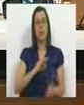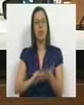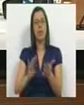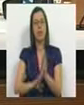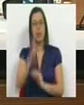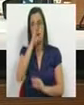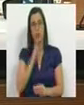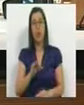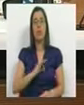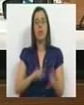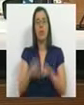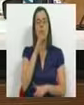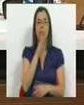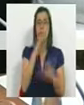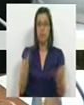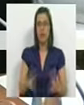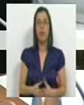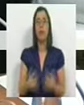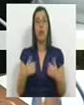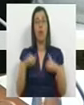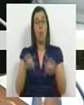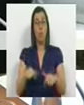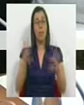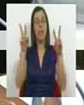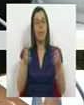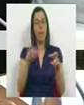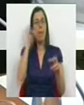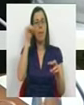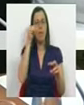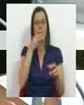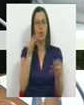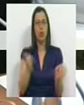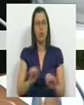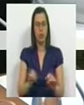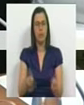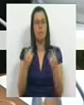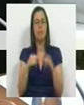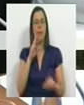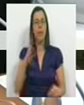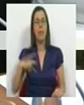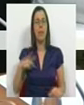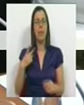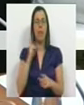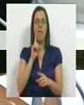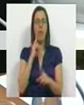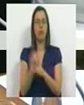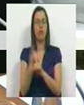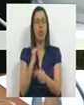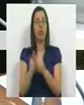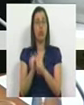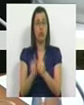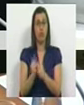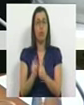Sr. Secretário de Estado, senhoras e senhores deputados. Eu trago aqui hoje um tema que ainda não foi discutido, que tem a ver com o património desportivo. O património